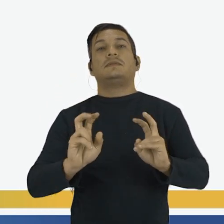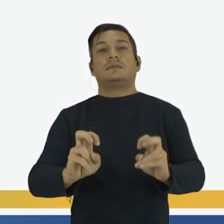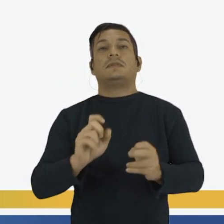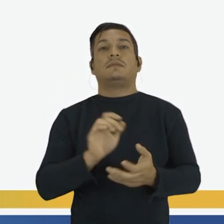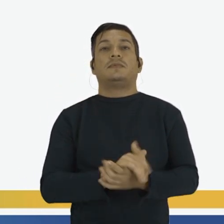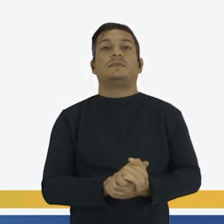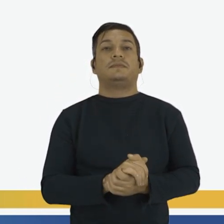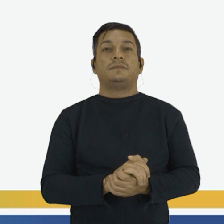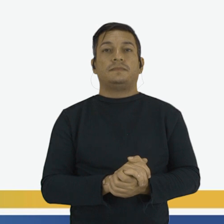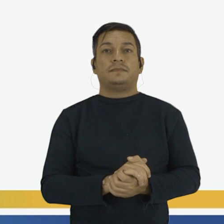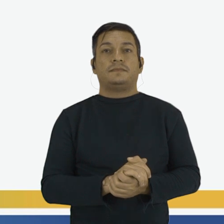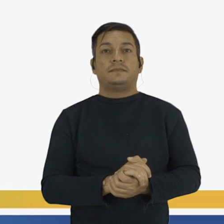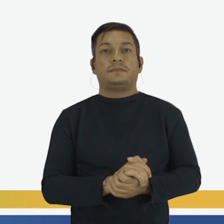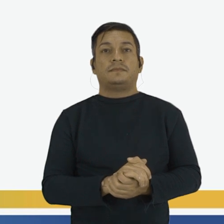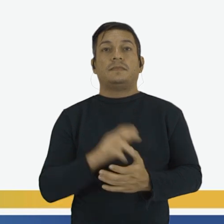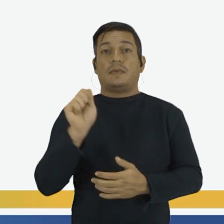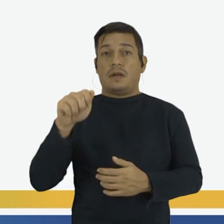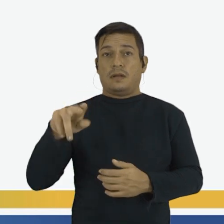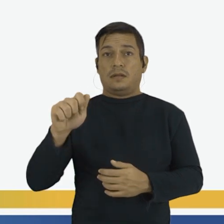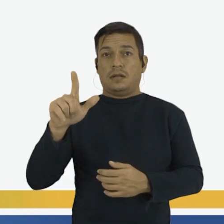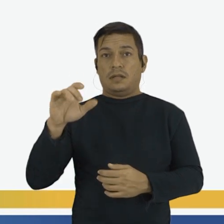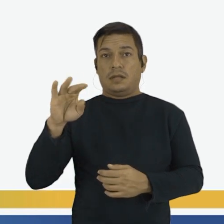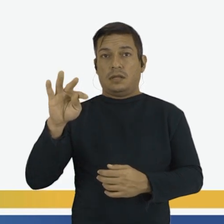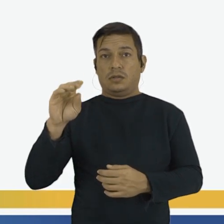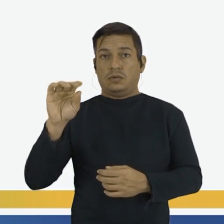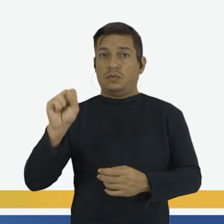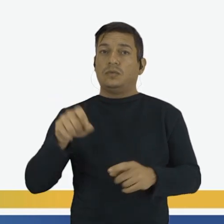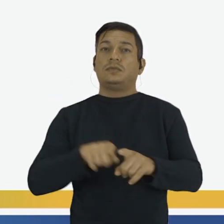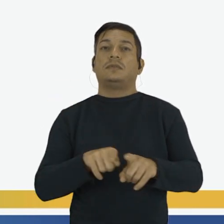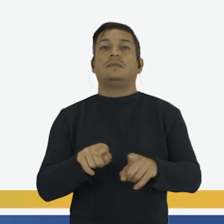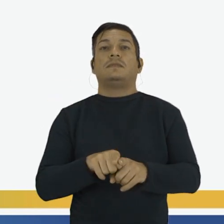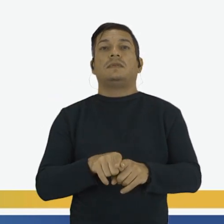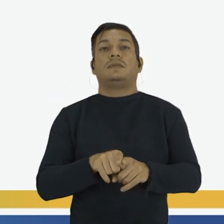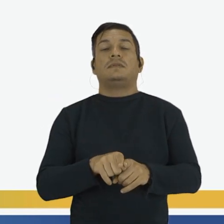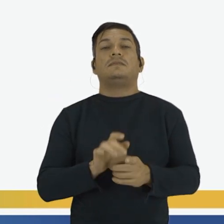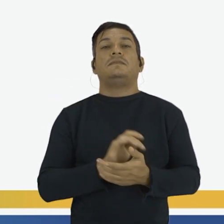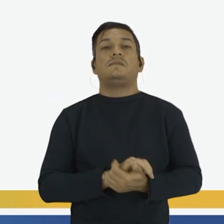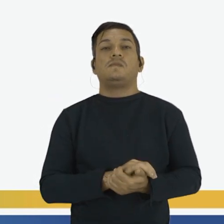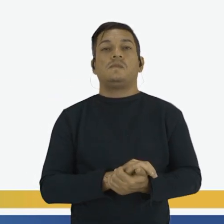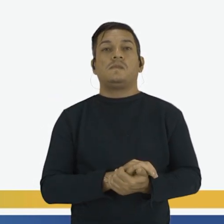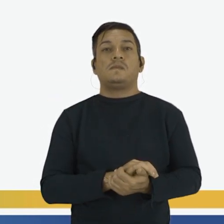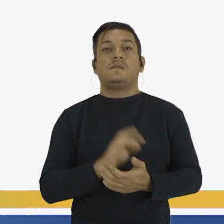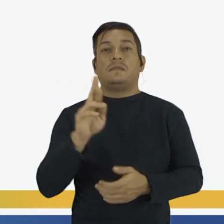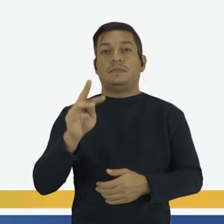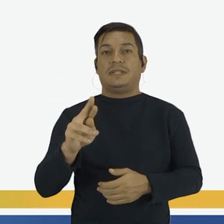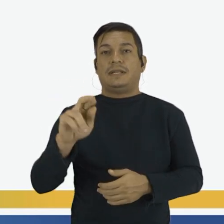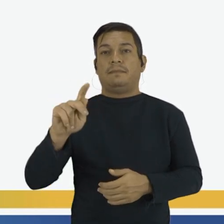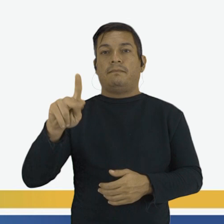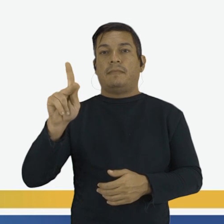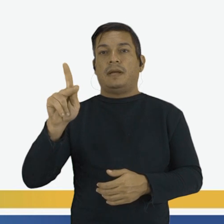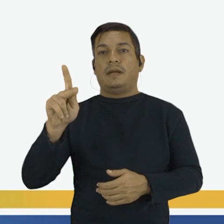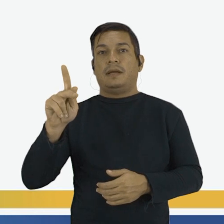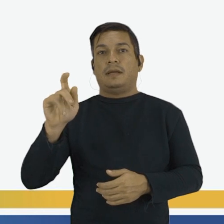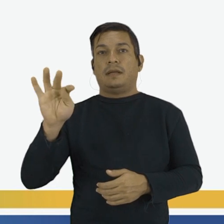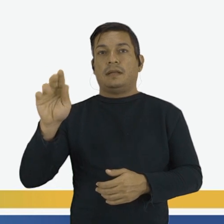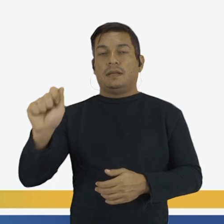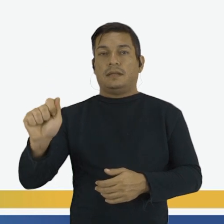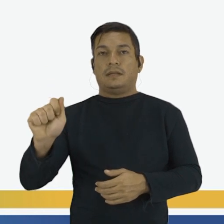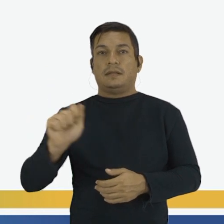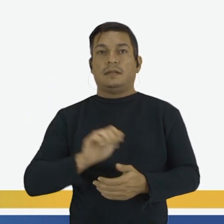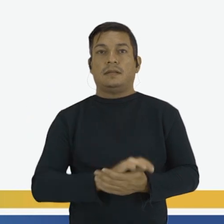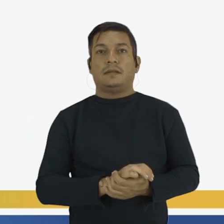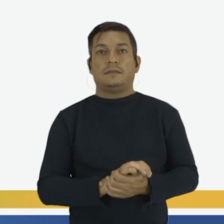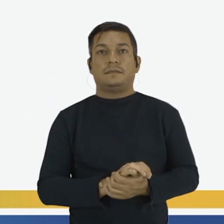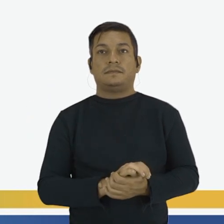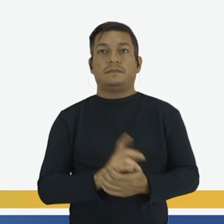taoísmo, o Analectus, que é o confucionismo, e o Tripitaka,